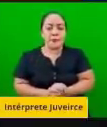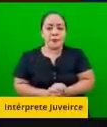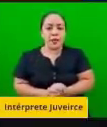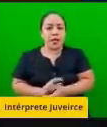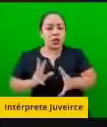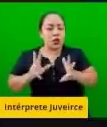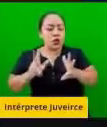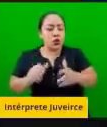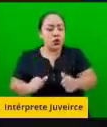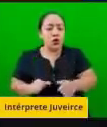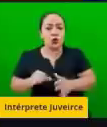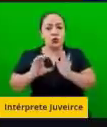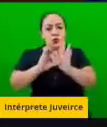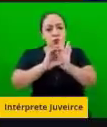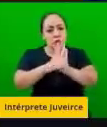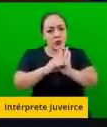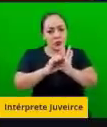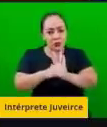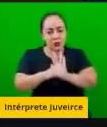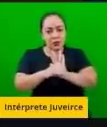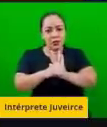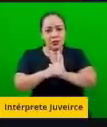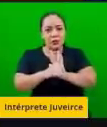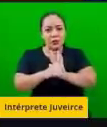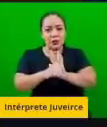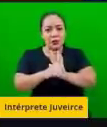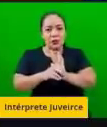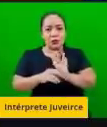conteúdo dessas normativas que eu